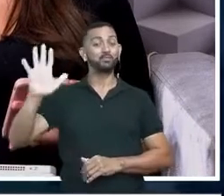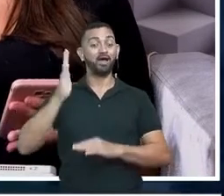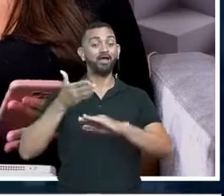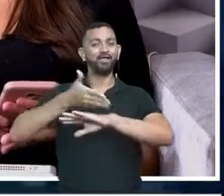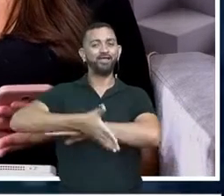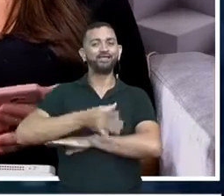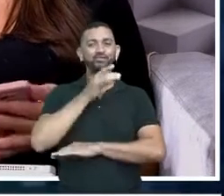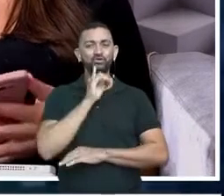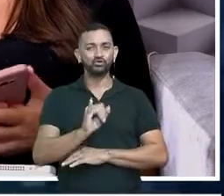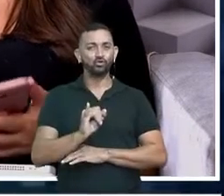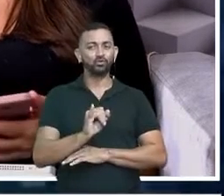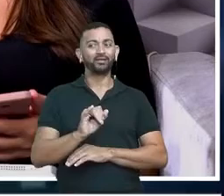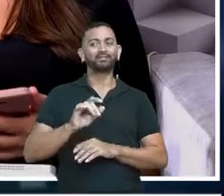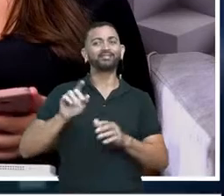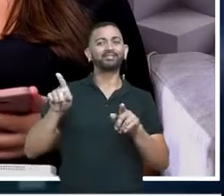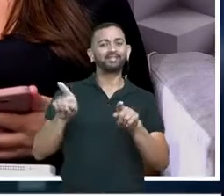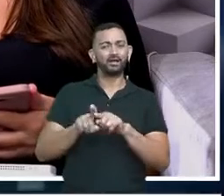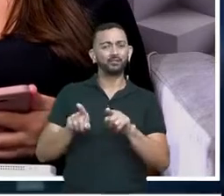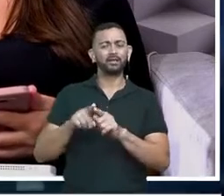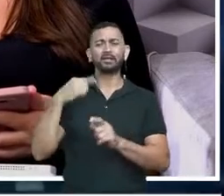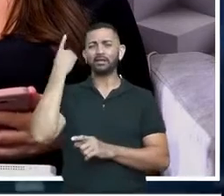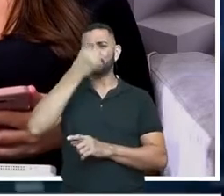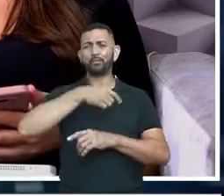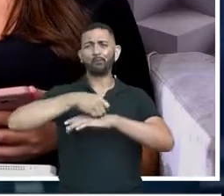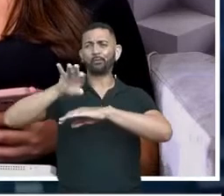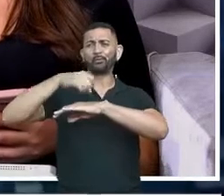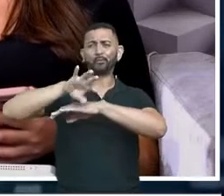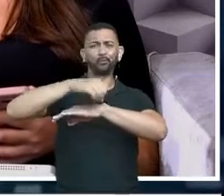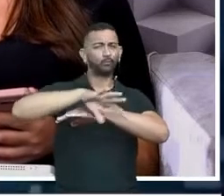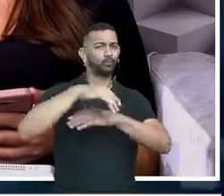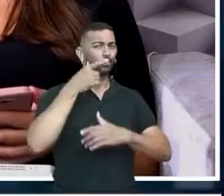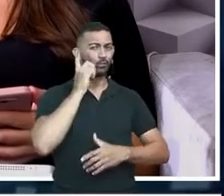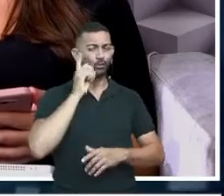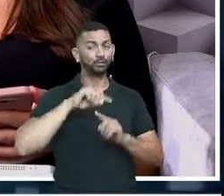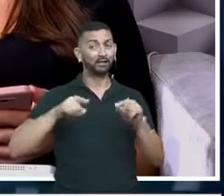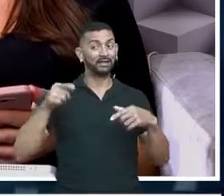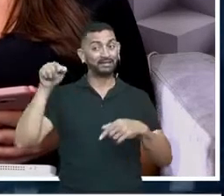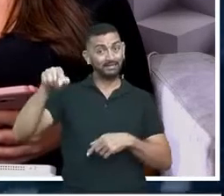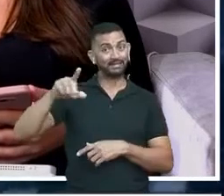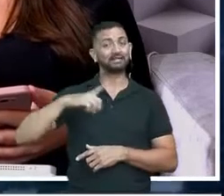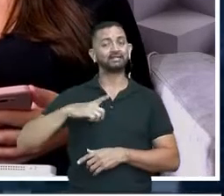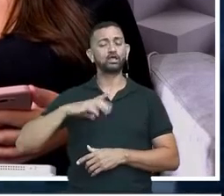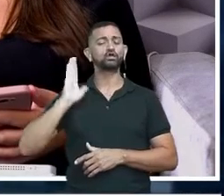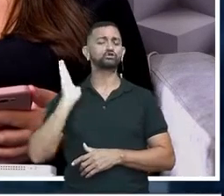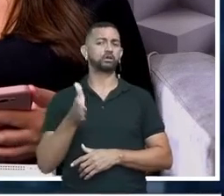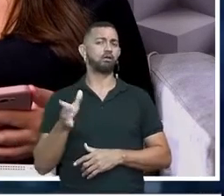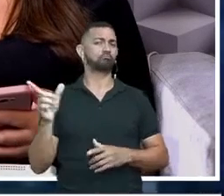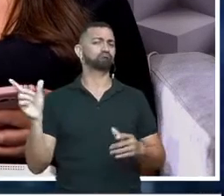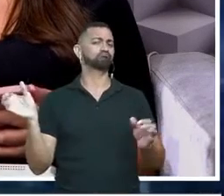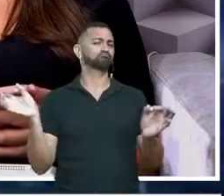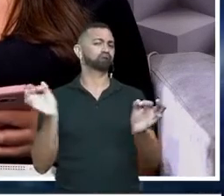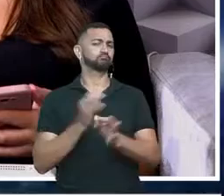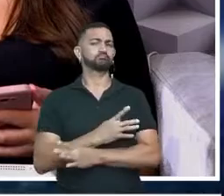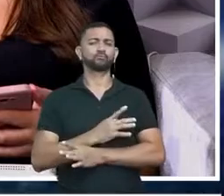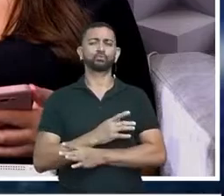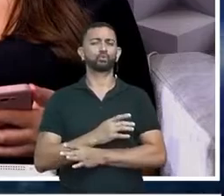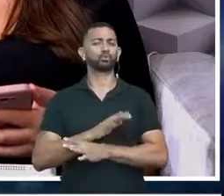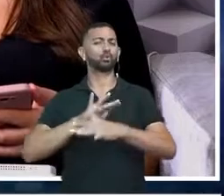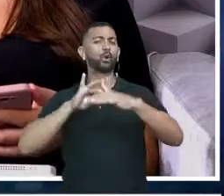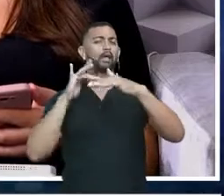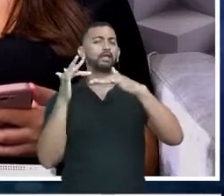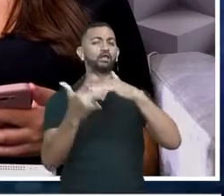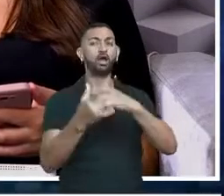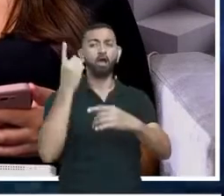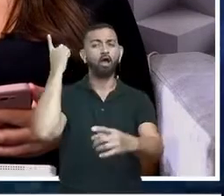imagens dele dentro do shopping assim como os demais essas imagens estão circulando desde ontem Então nesse caso Já se tornou o nas redes